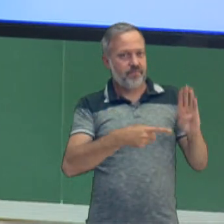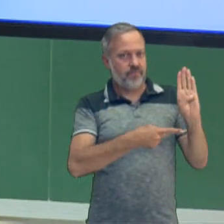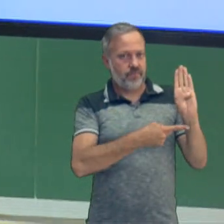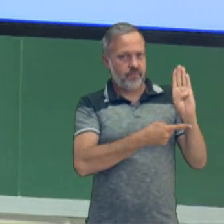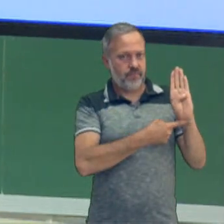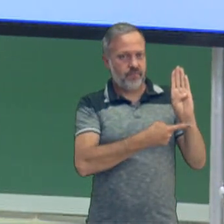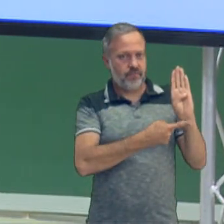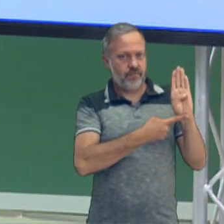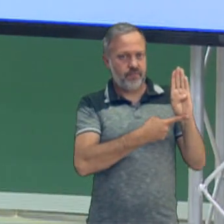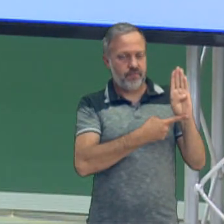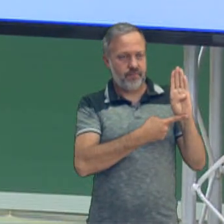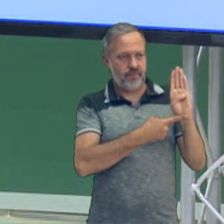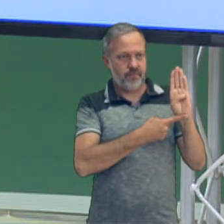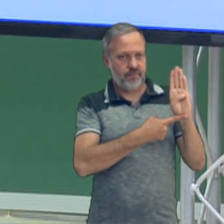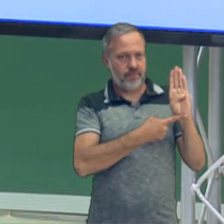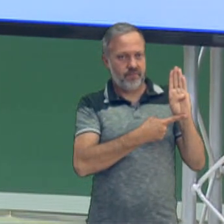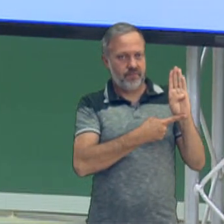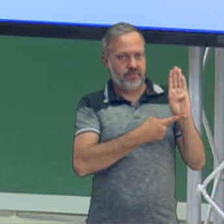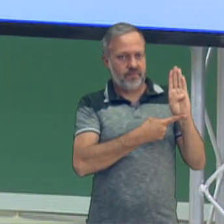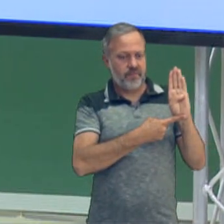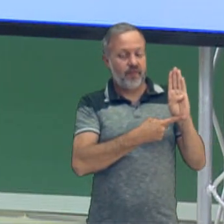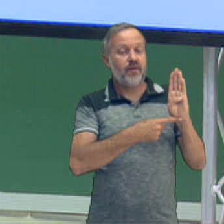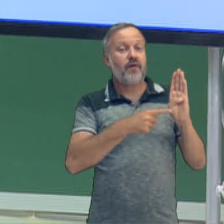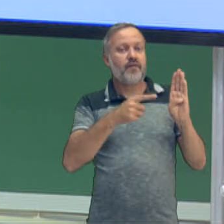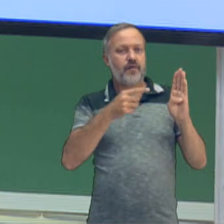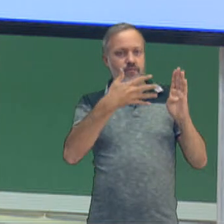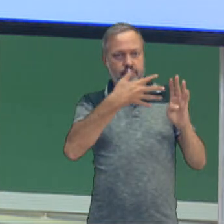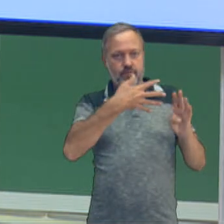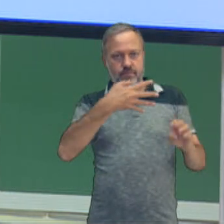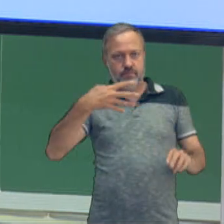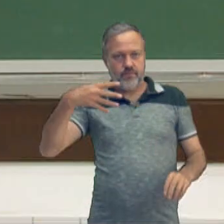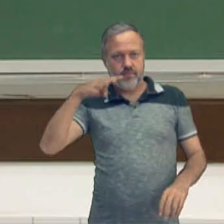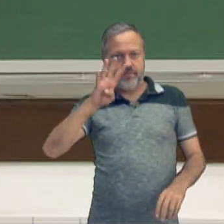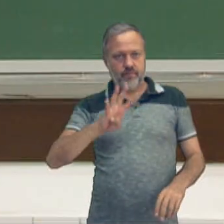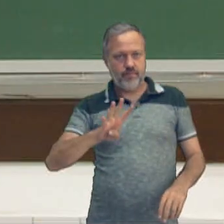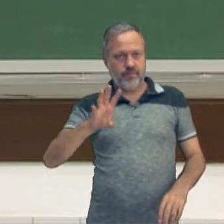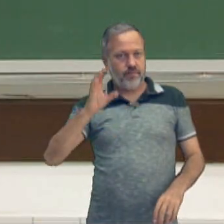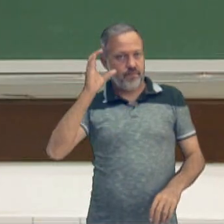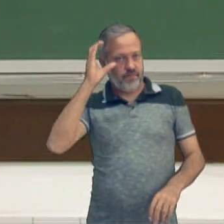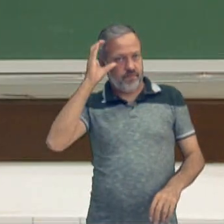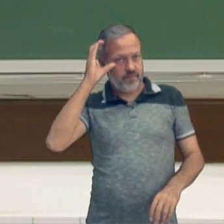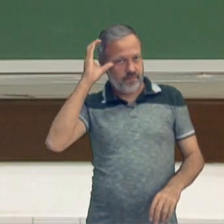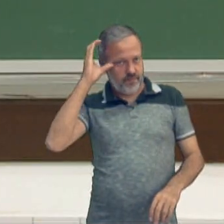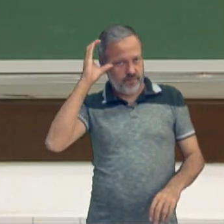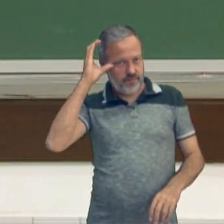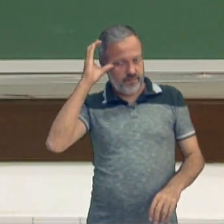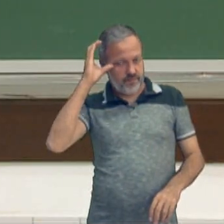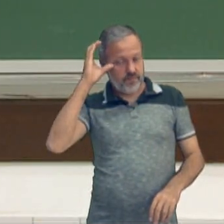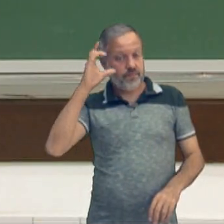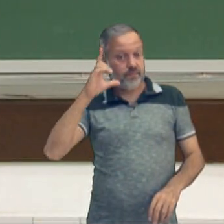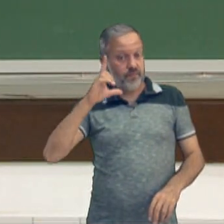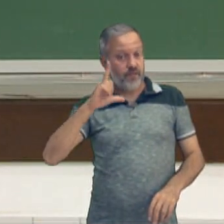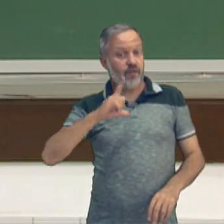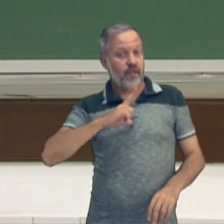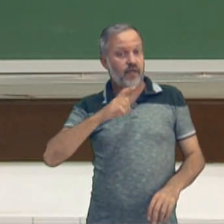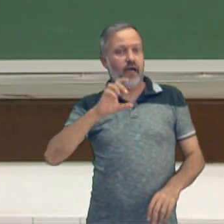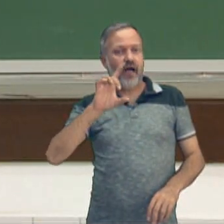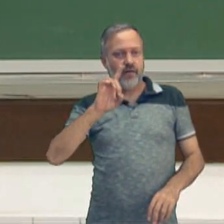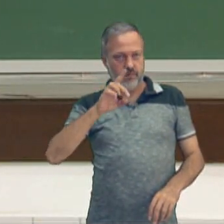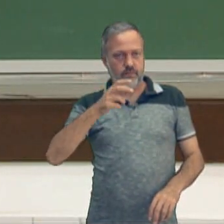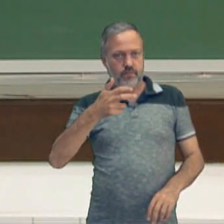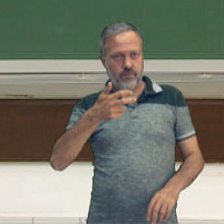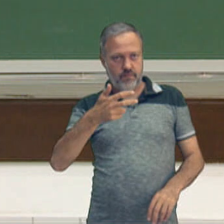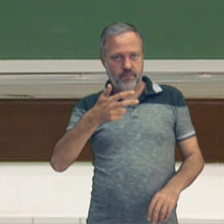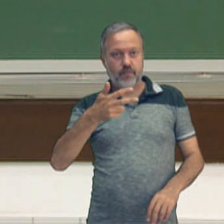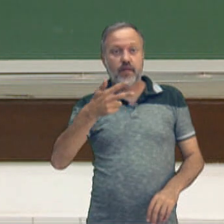calendário chinês, os ciclos de 12 anos recebem o nome de animais. Inclusive, estamos na era ou no ciclo aqui da